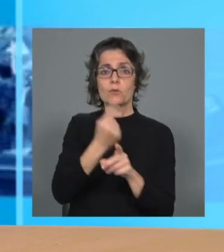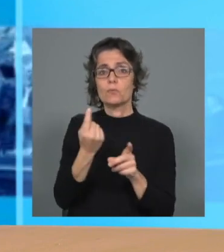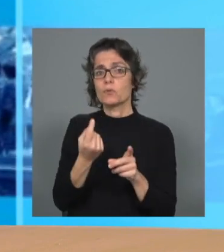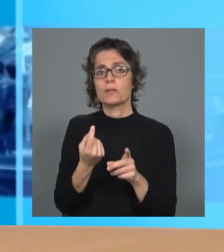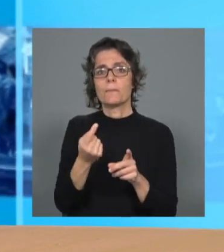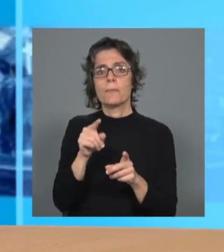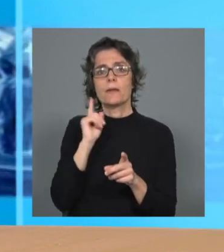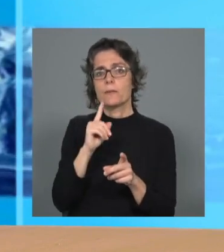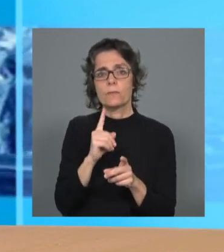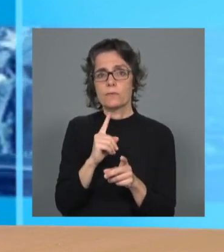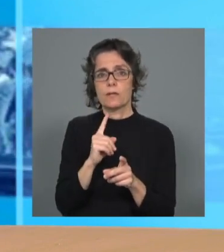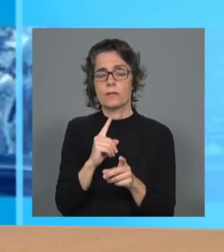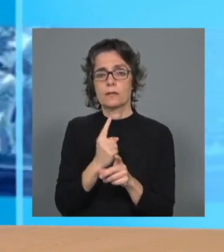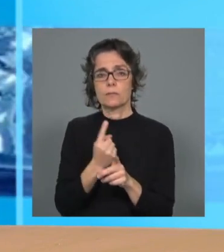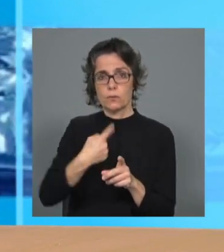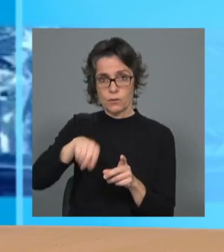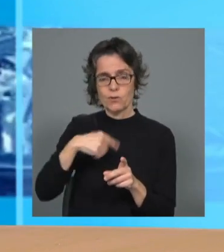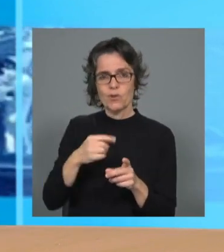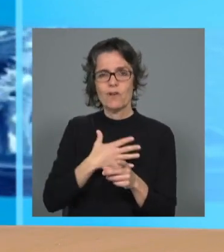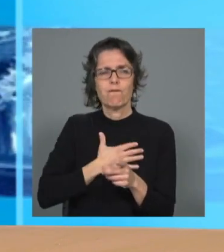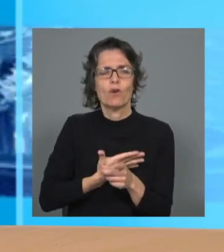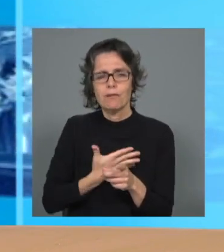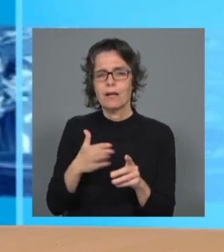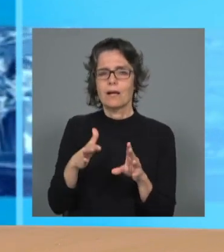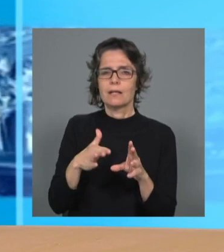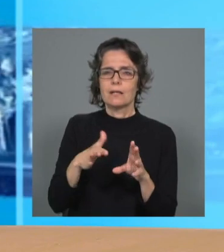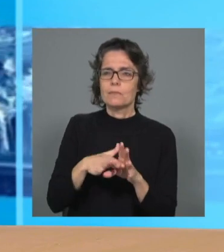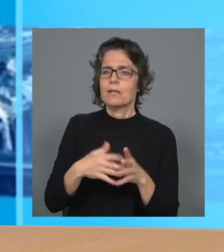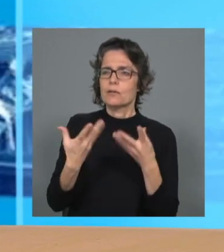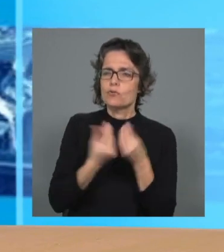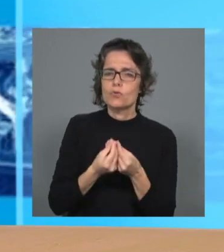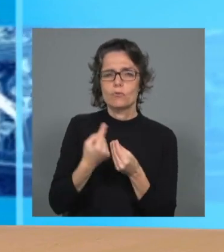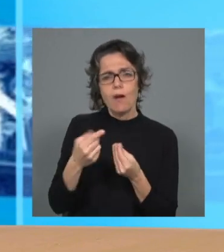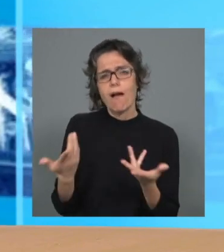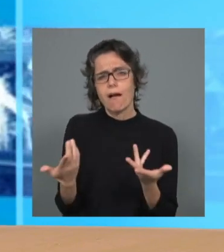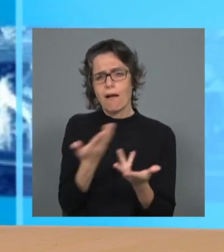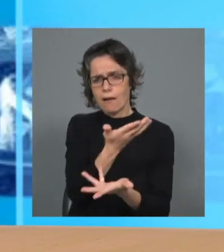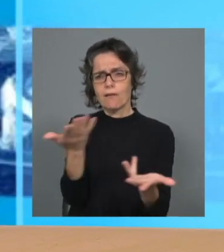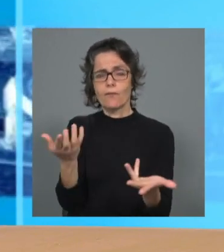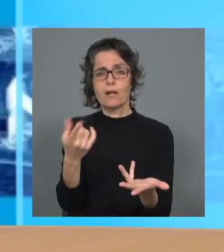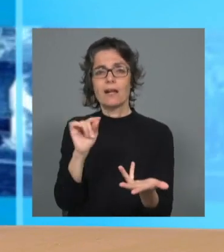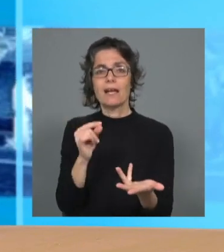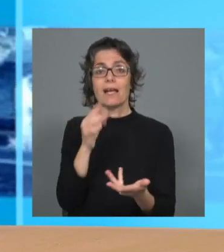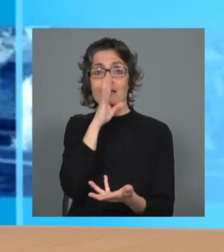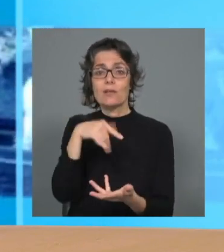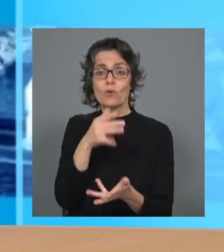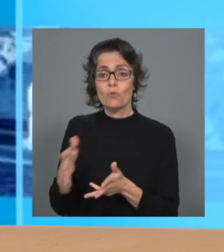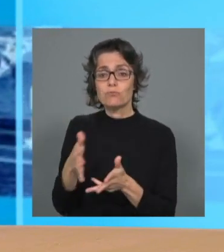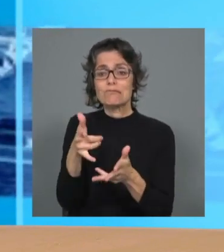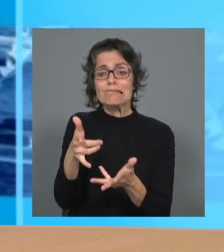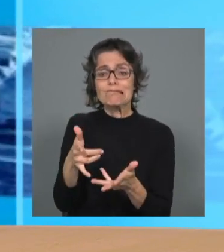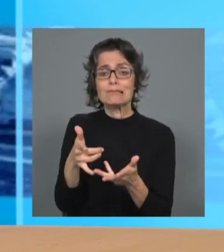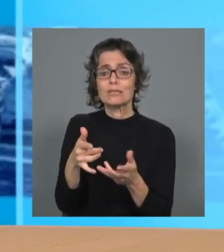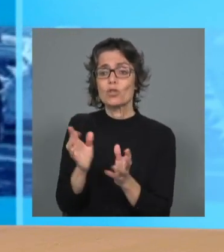podemos, ou seja, temos sede de voltar a estarmos juntos. E ao optarmos por um caminho onde vai um